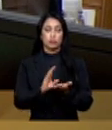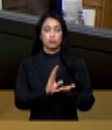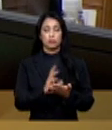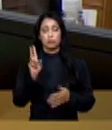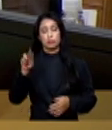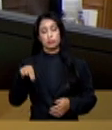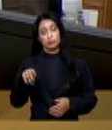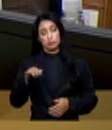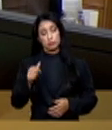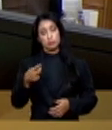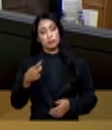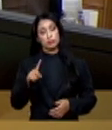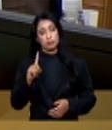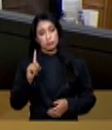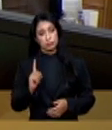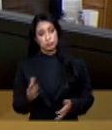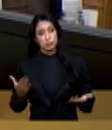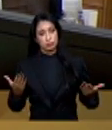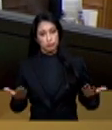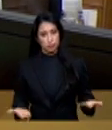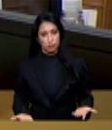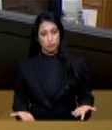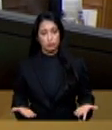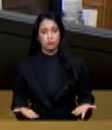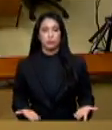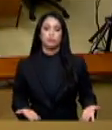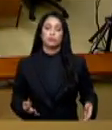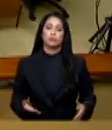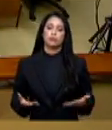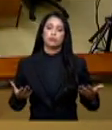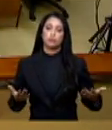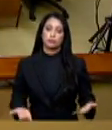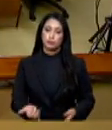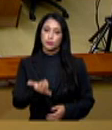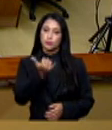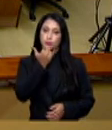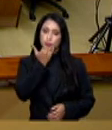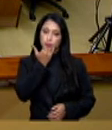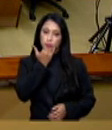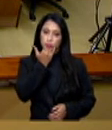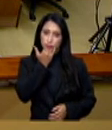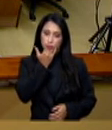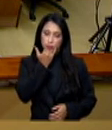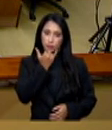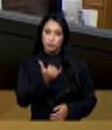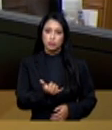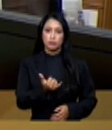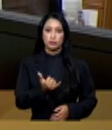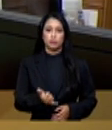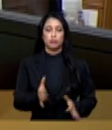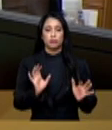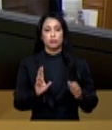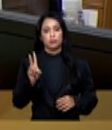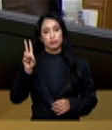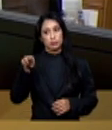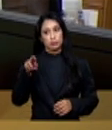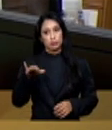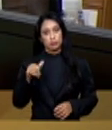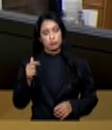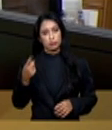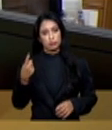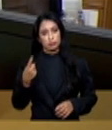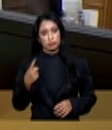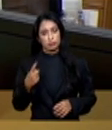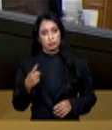de Center Federado portanto contudo com a dívida venha permitir que a união